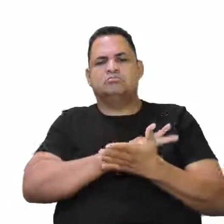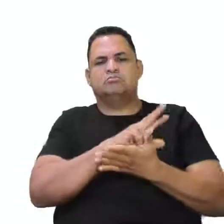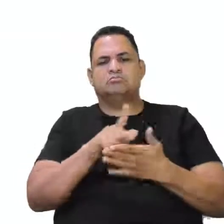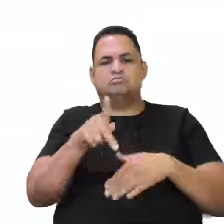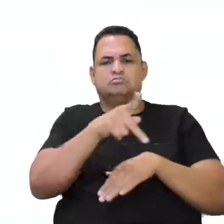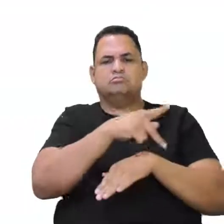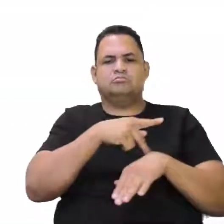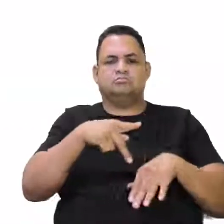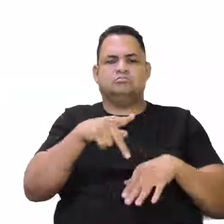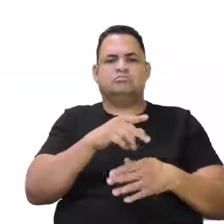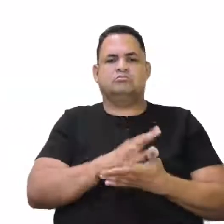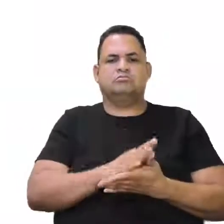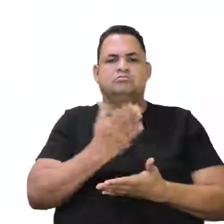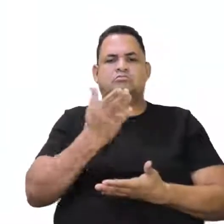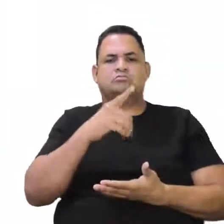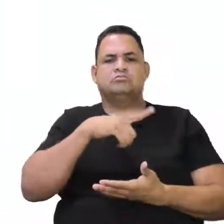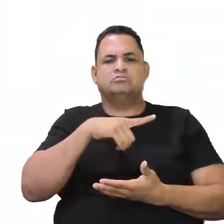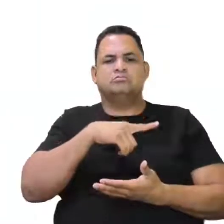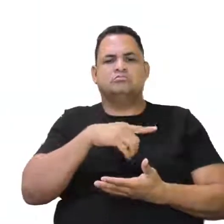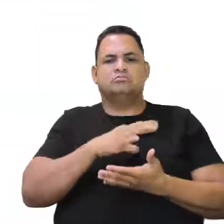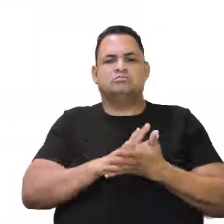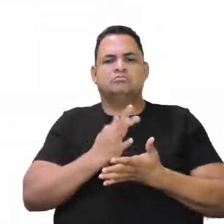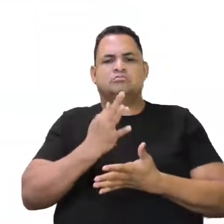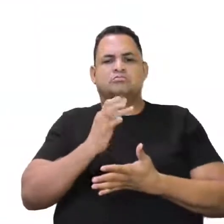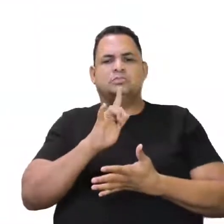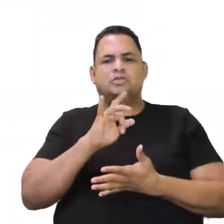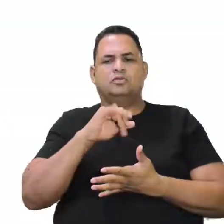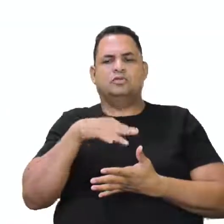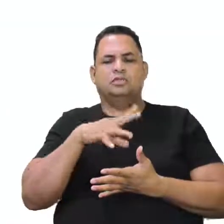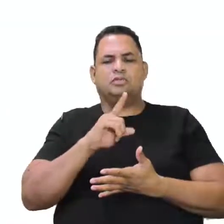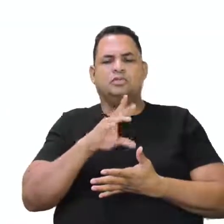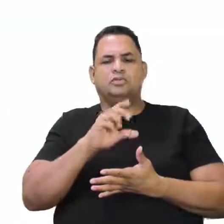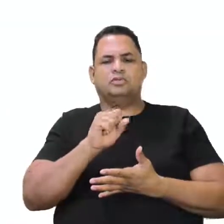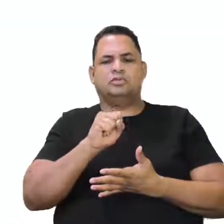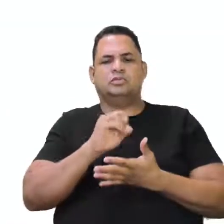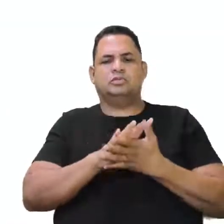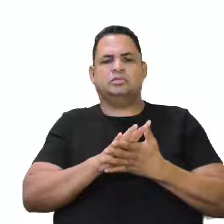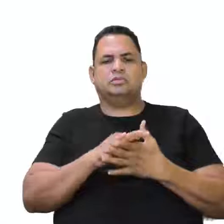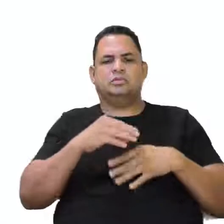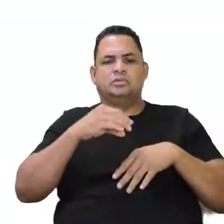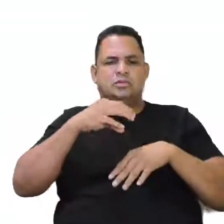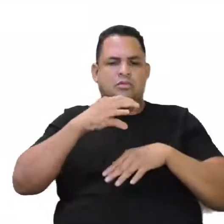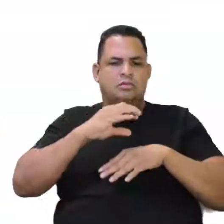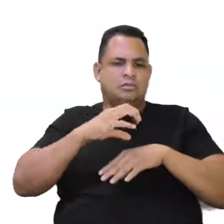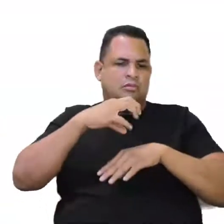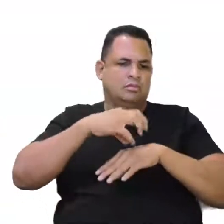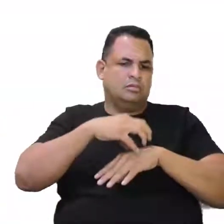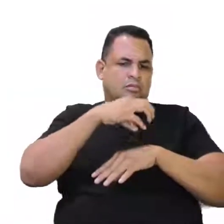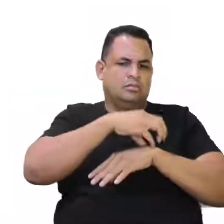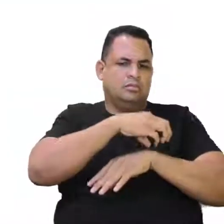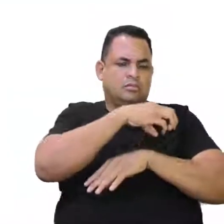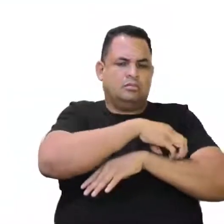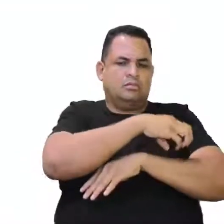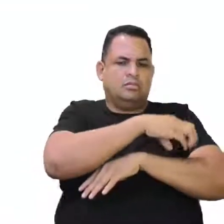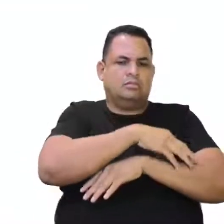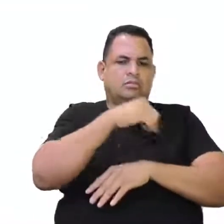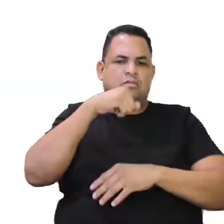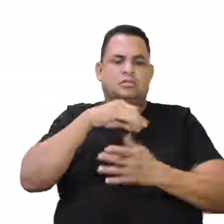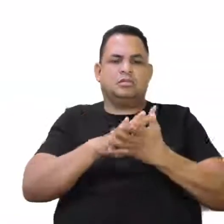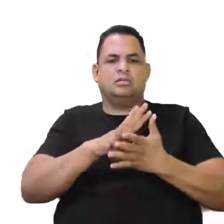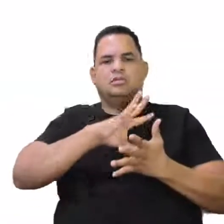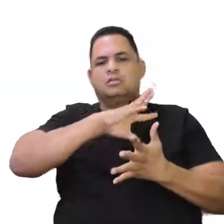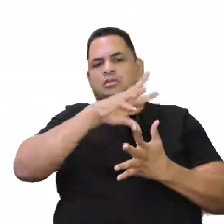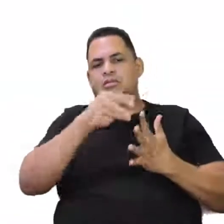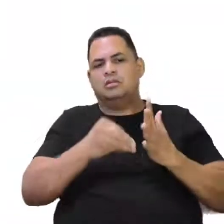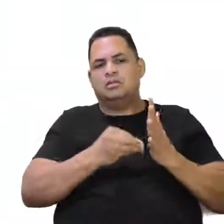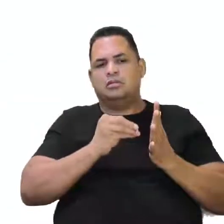diversos países. Aqui a gente tem a filomedusa, que é uma pererequinha aqui da nossa região. Ela